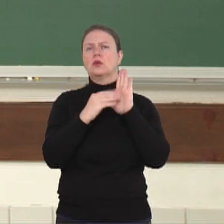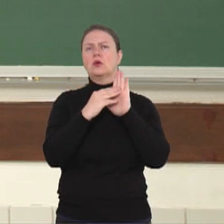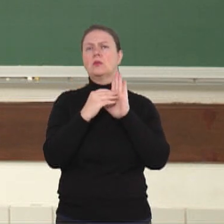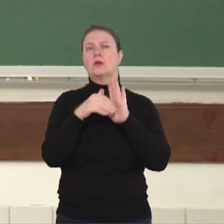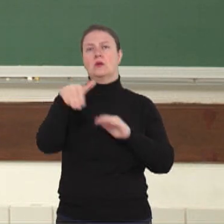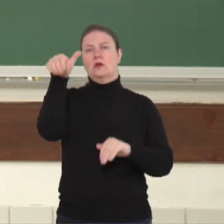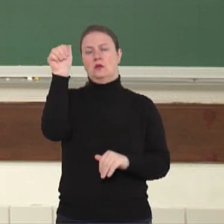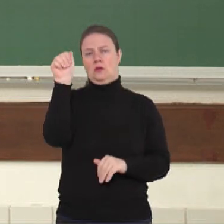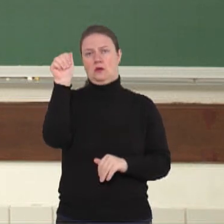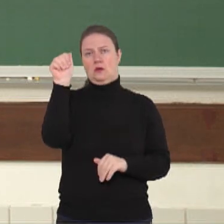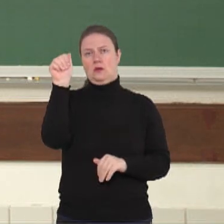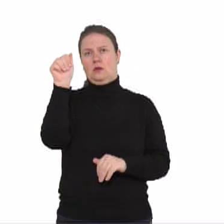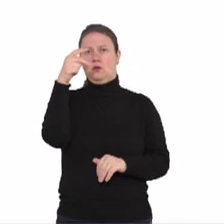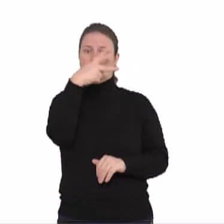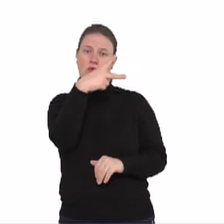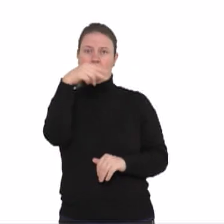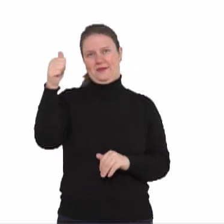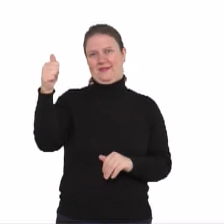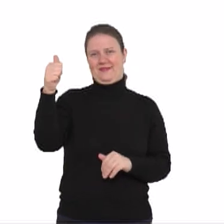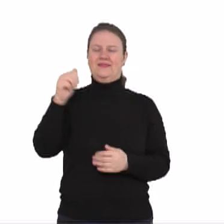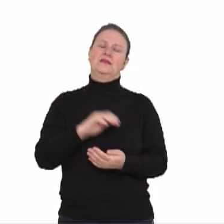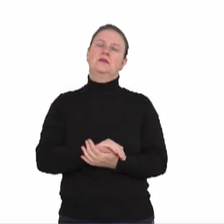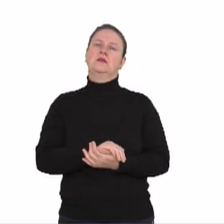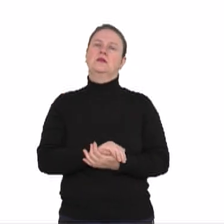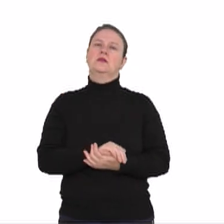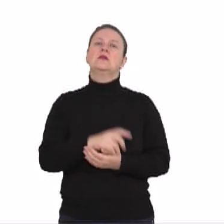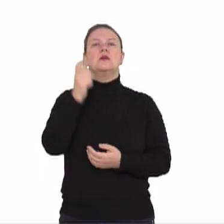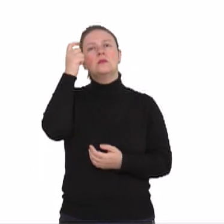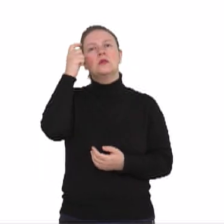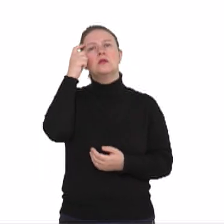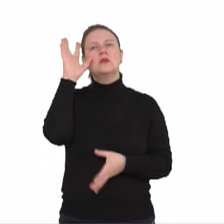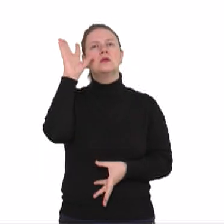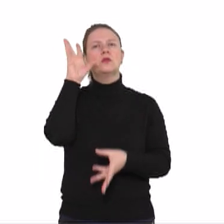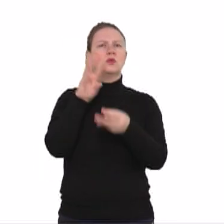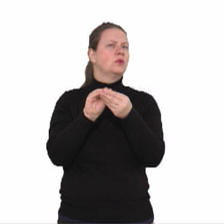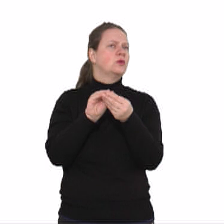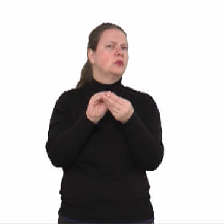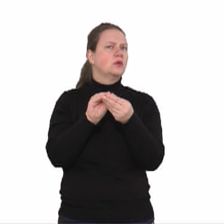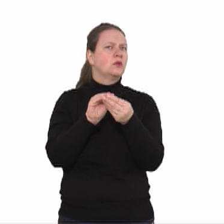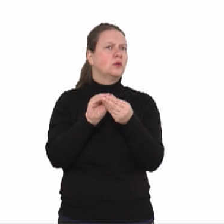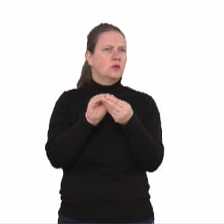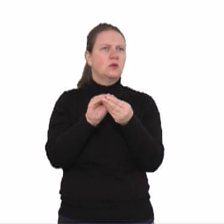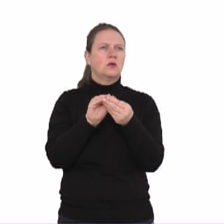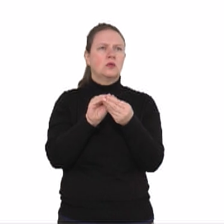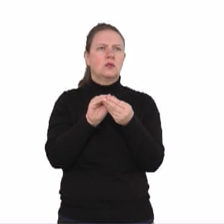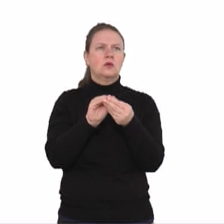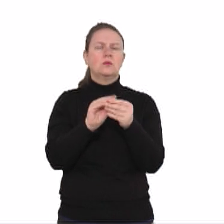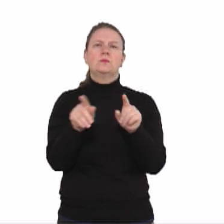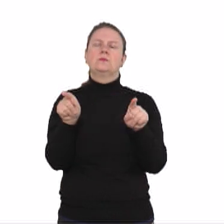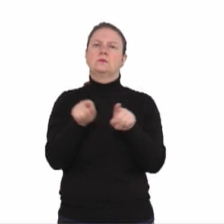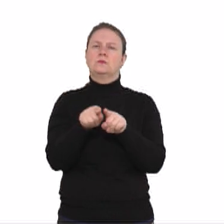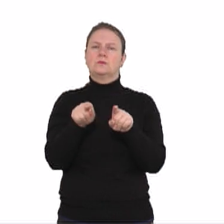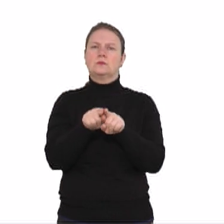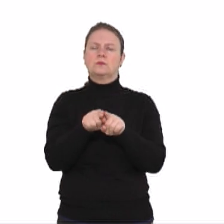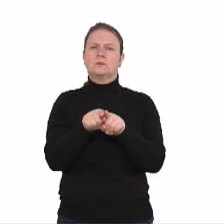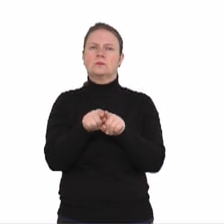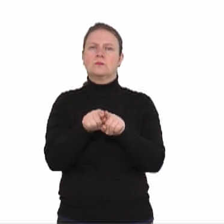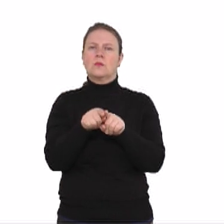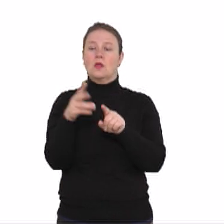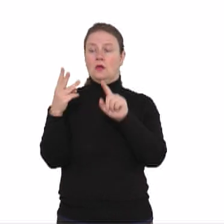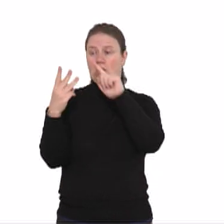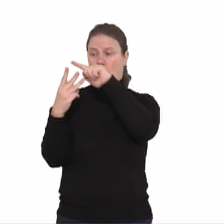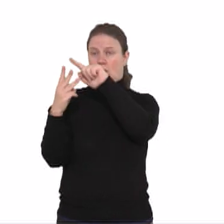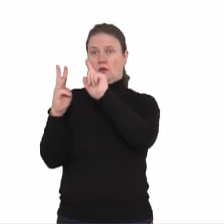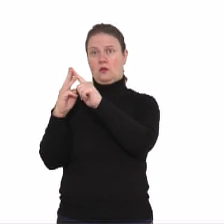A. 2A. Pensando na resenha do filme que a gente acabou de ler, as